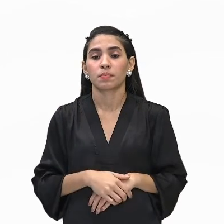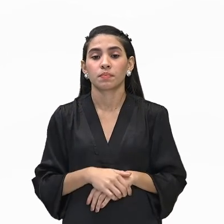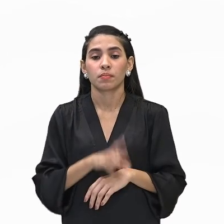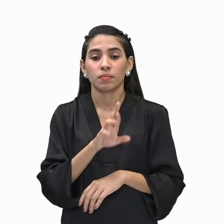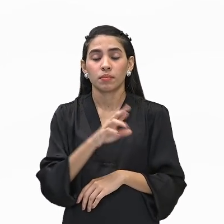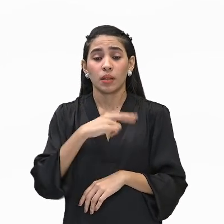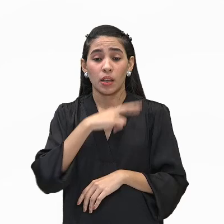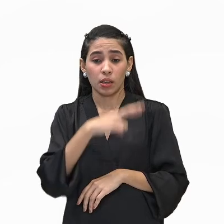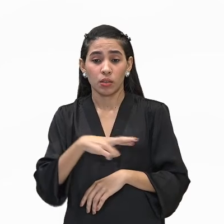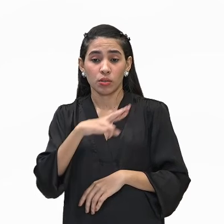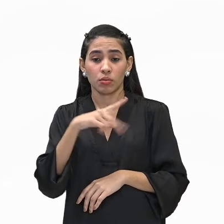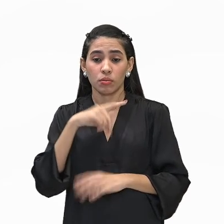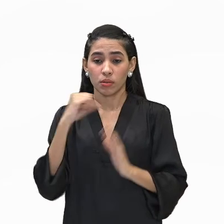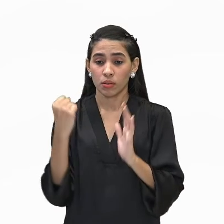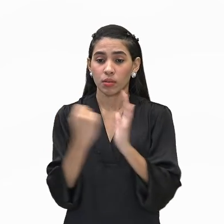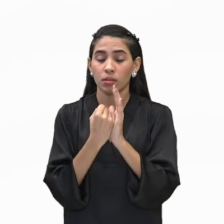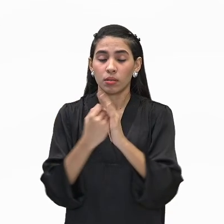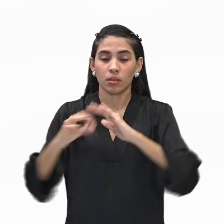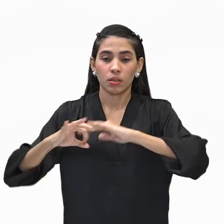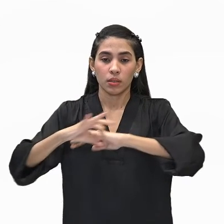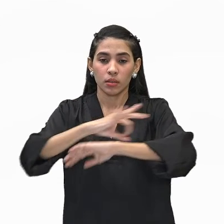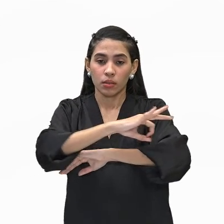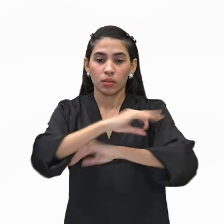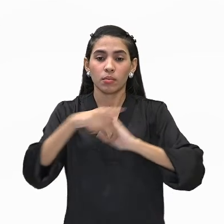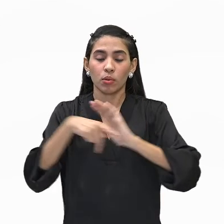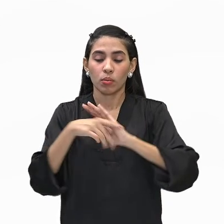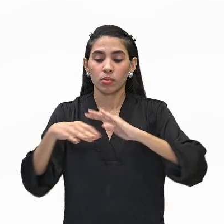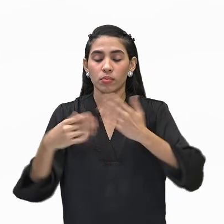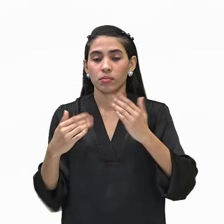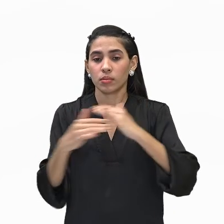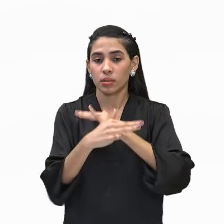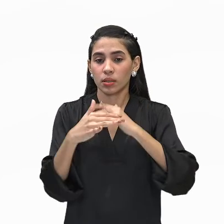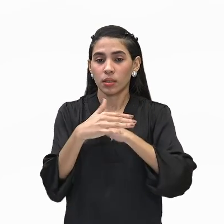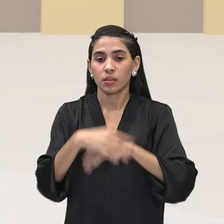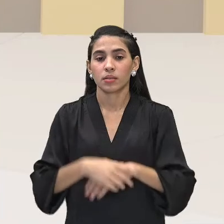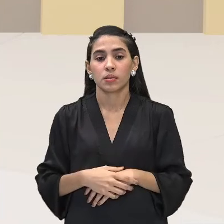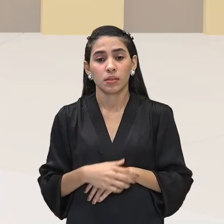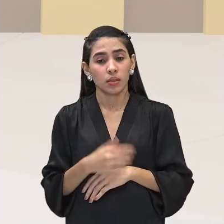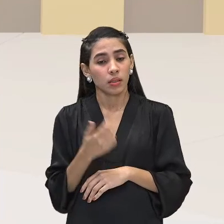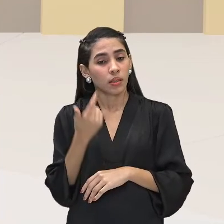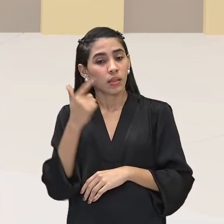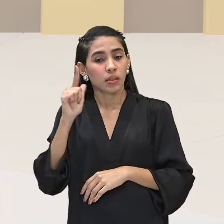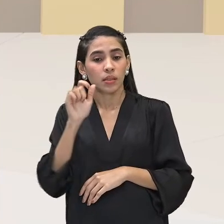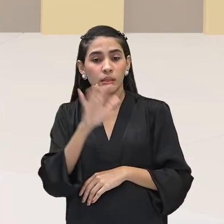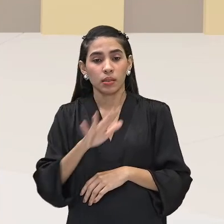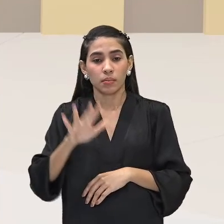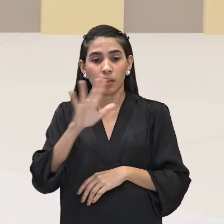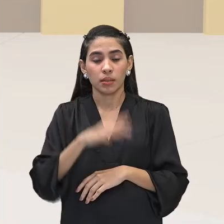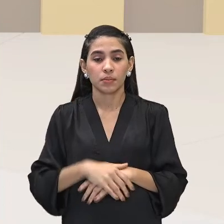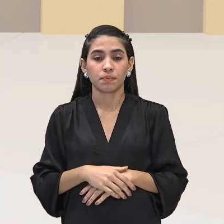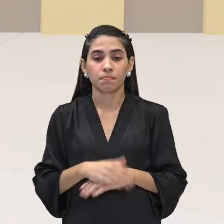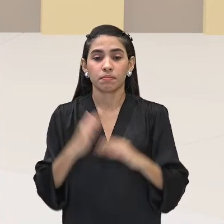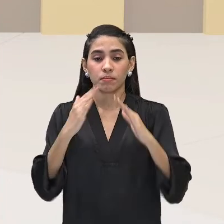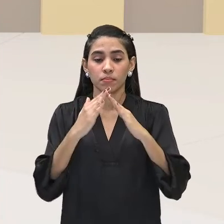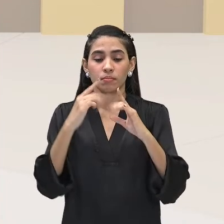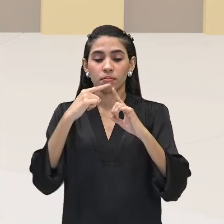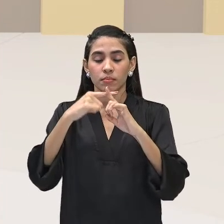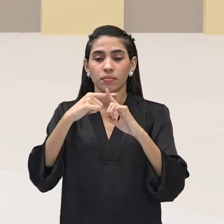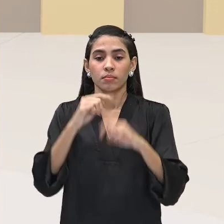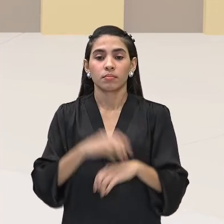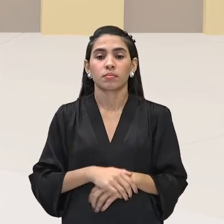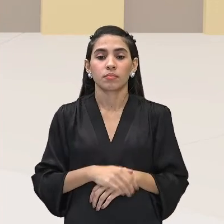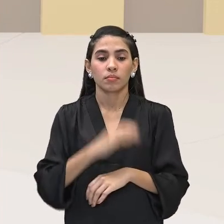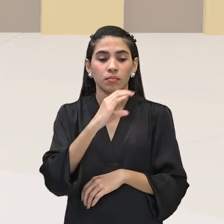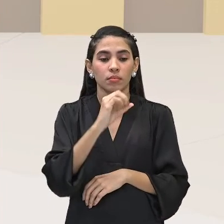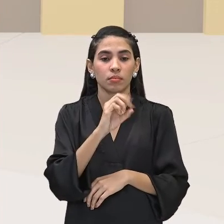religiosidade marcada na arquitetura das cidades, como, por exemplo, vamos ver na próxima imagem aqui, né, a Igreja do Sagrado